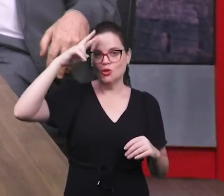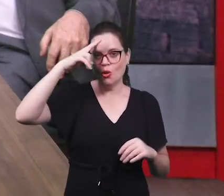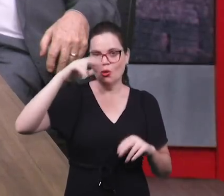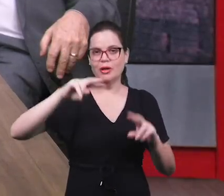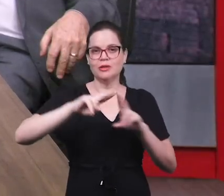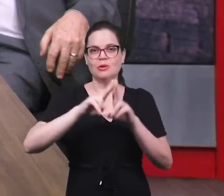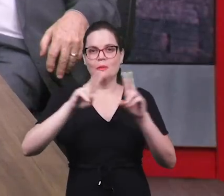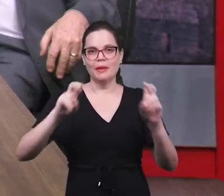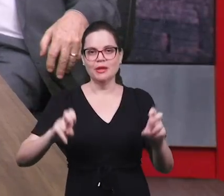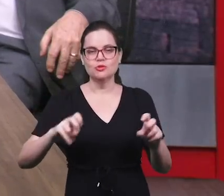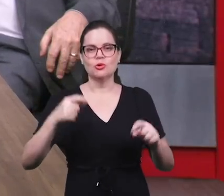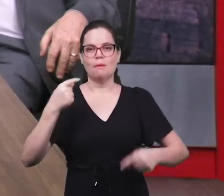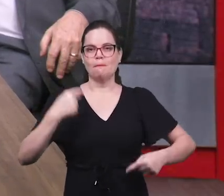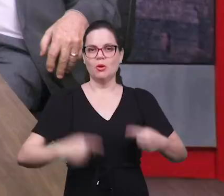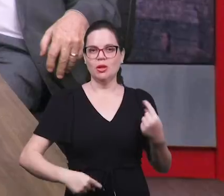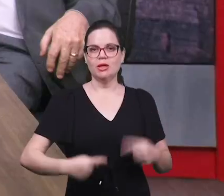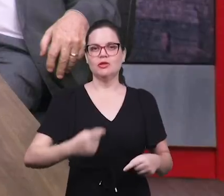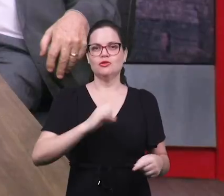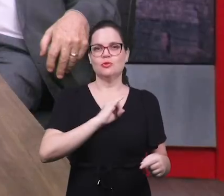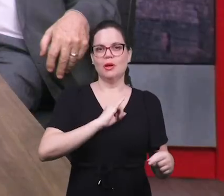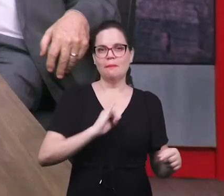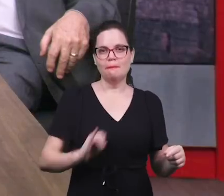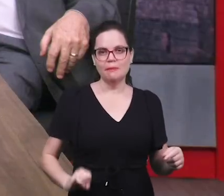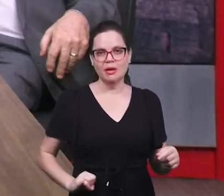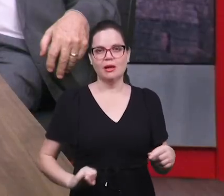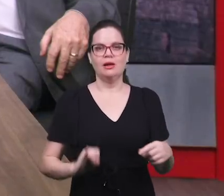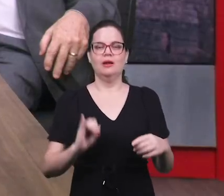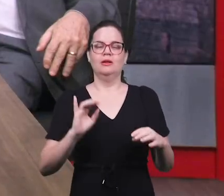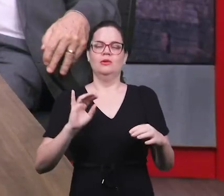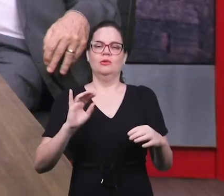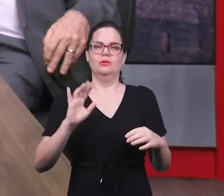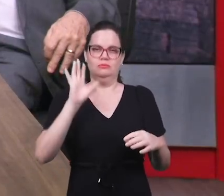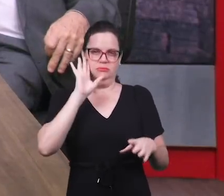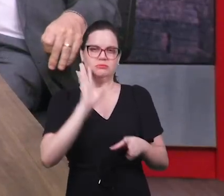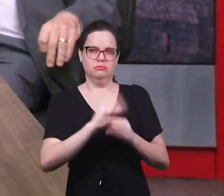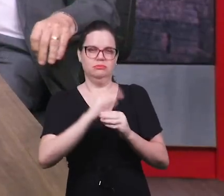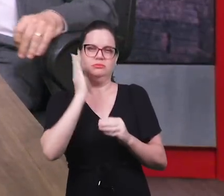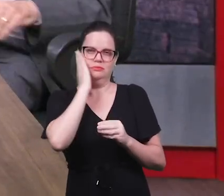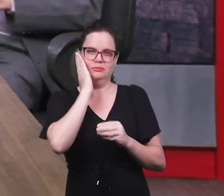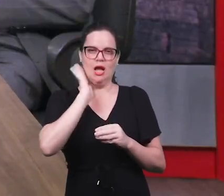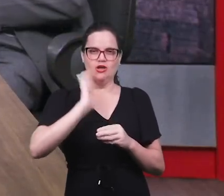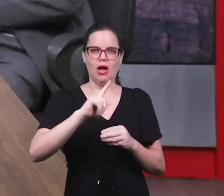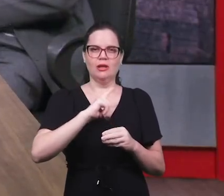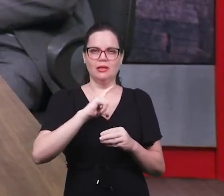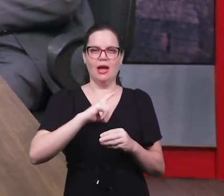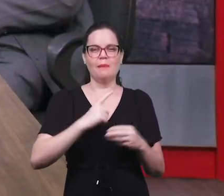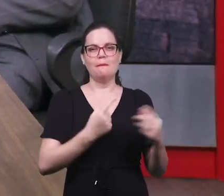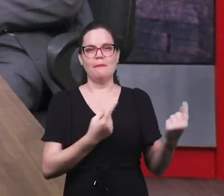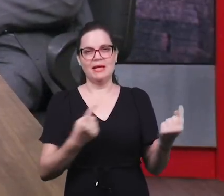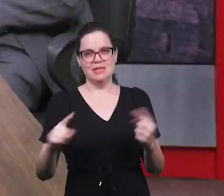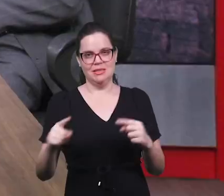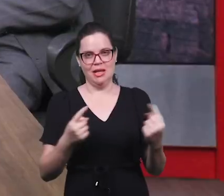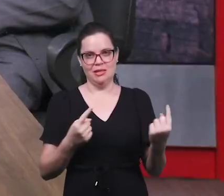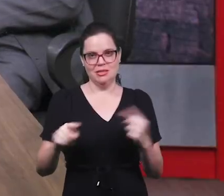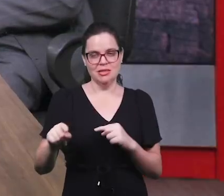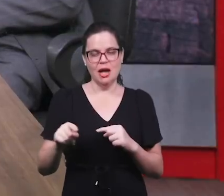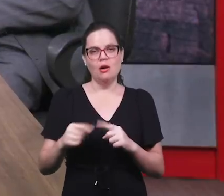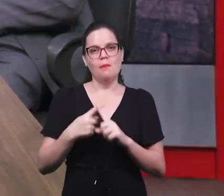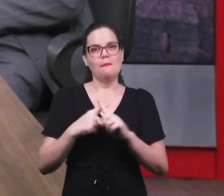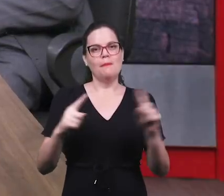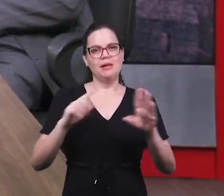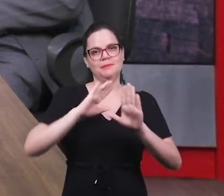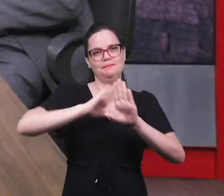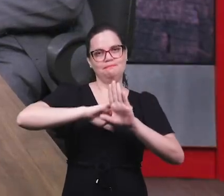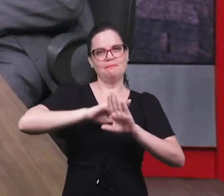esse movimento político, tem um movimento espiritual. A perseguição à igreja, que começa com Nero, ela